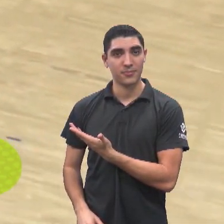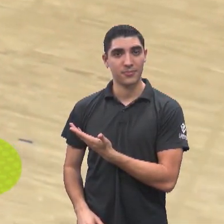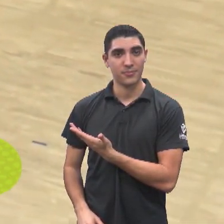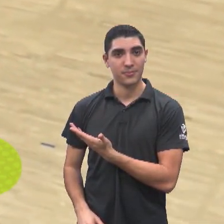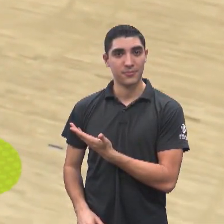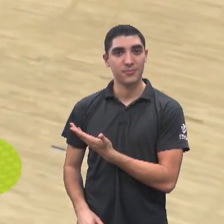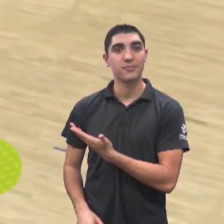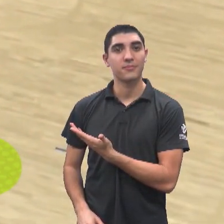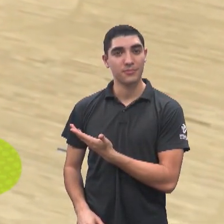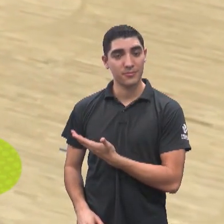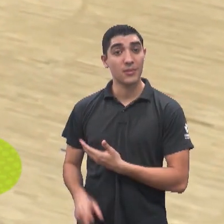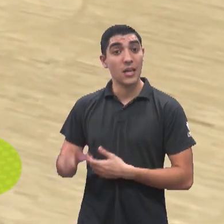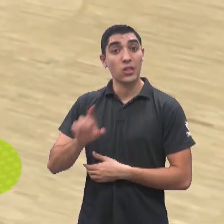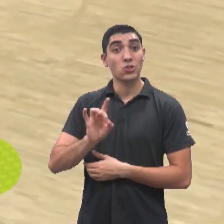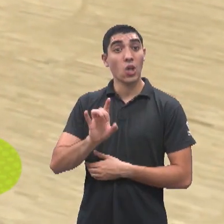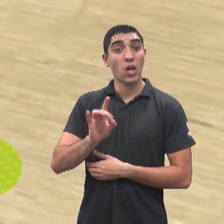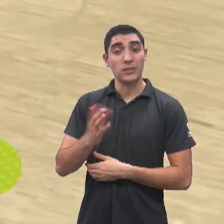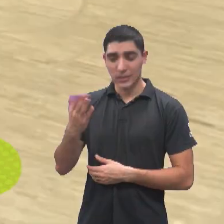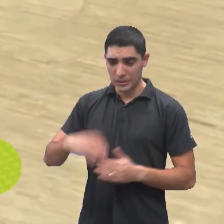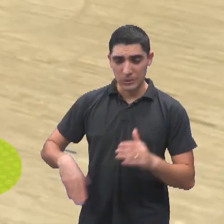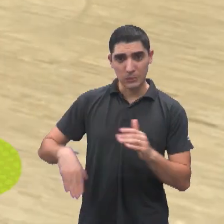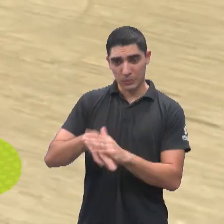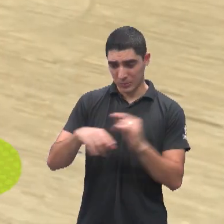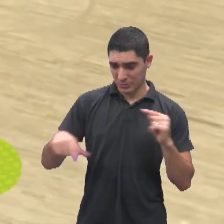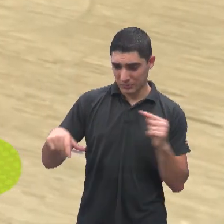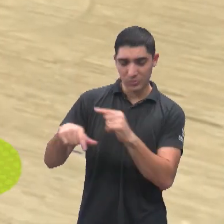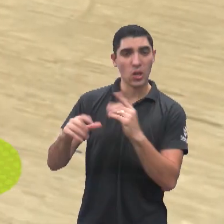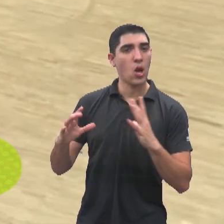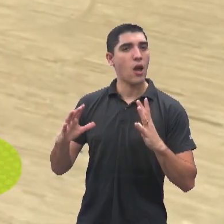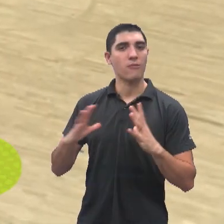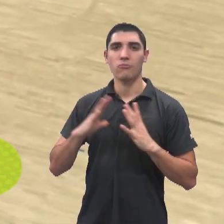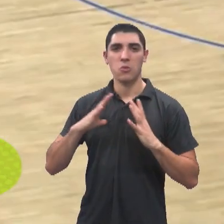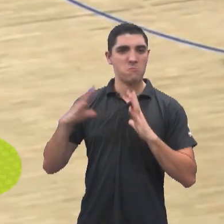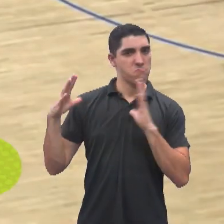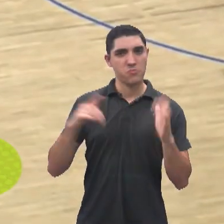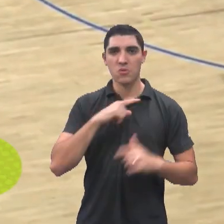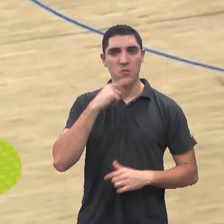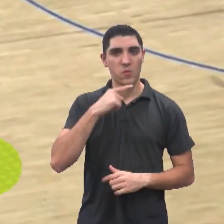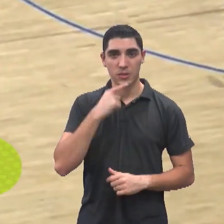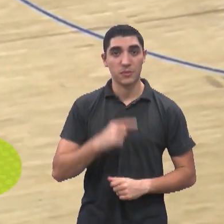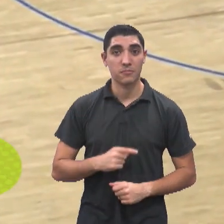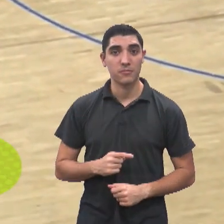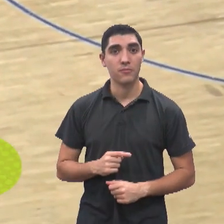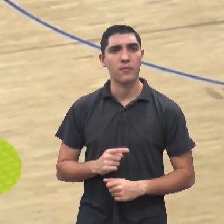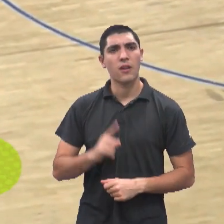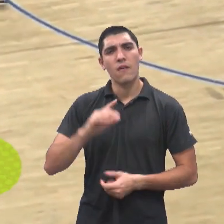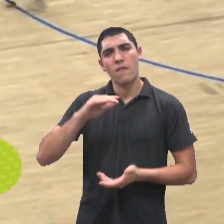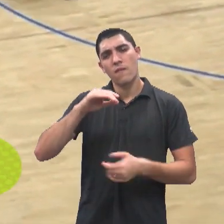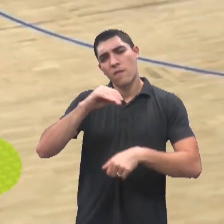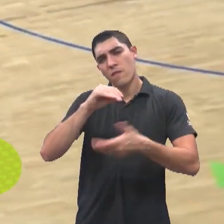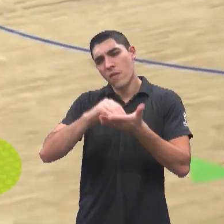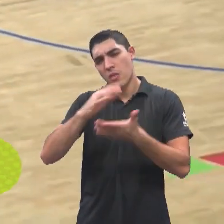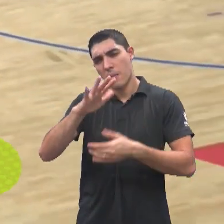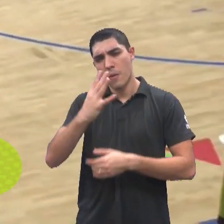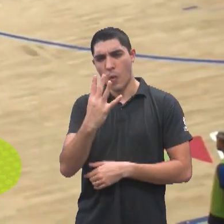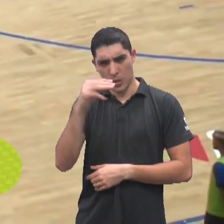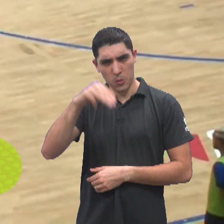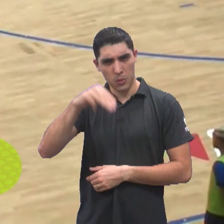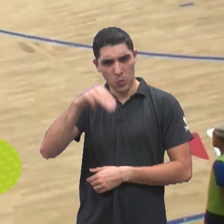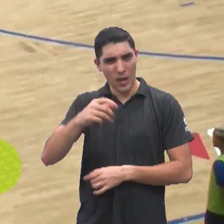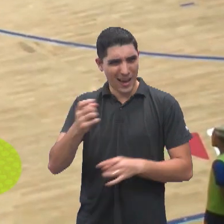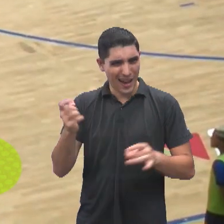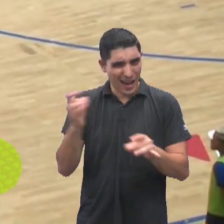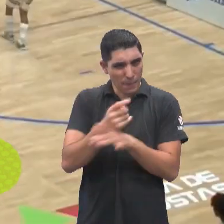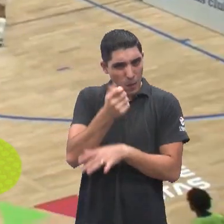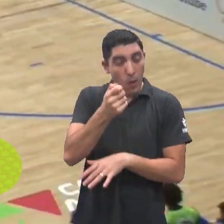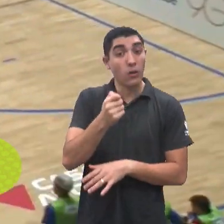uma cavadinha, mas a bola saiu em reposição para o São José. Restando pouco mais de 4 para o fim do jogo, falta para